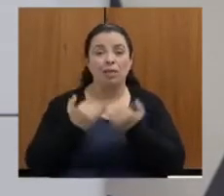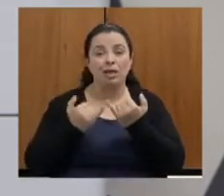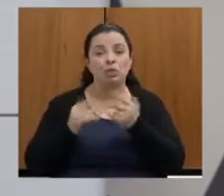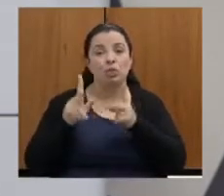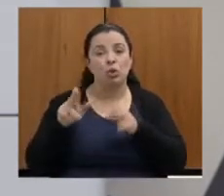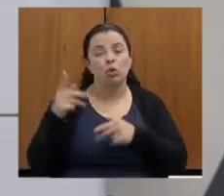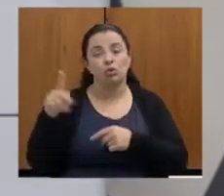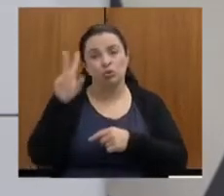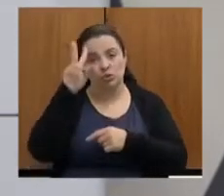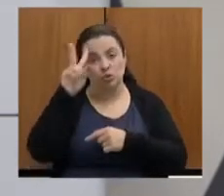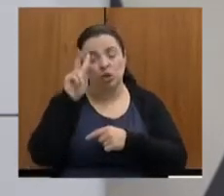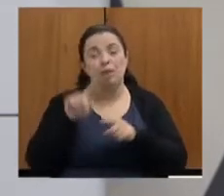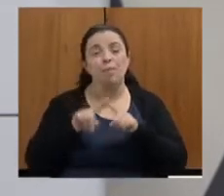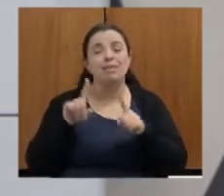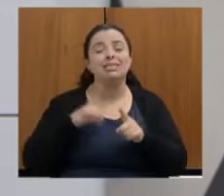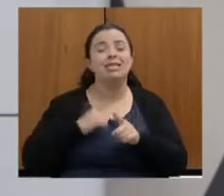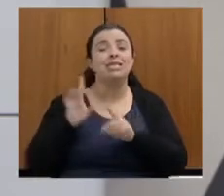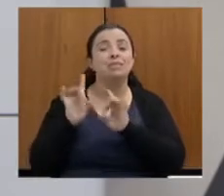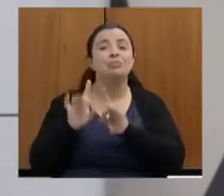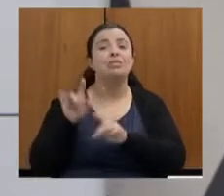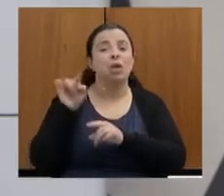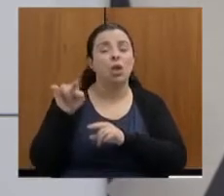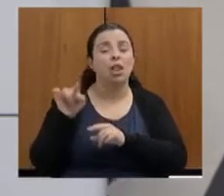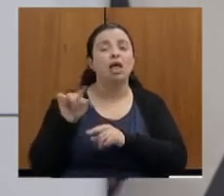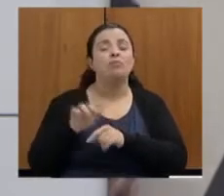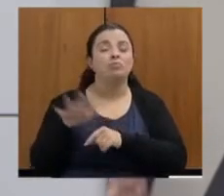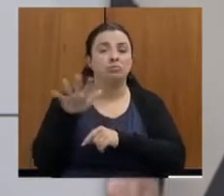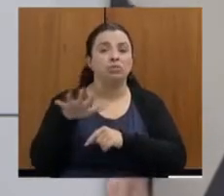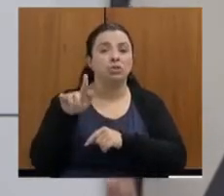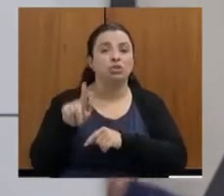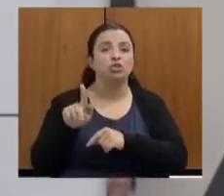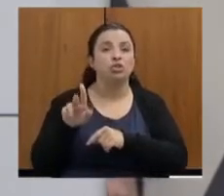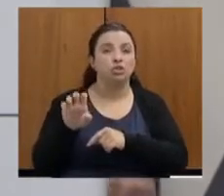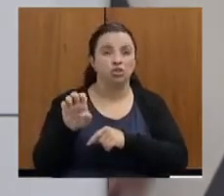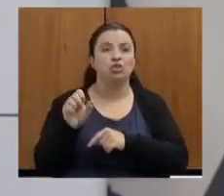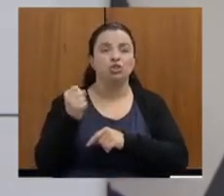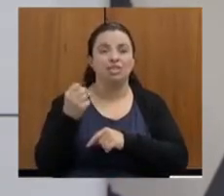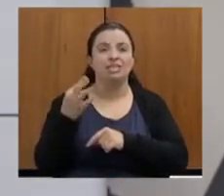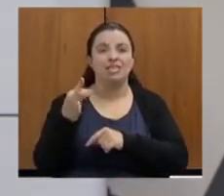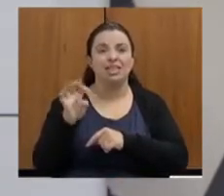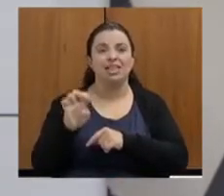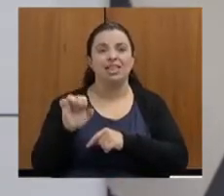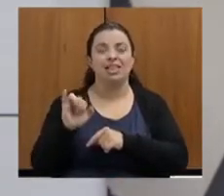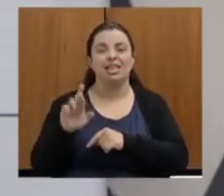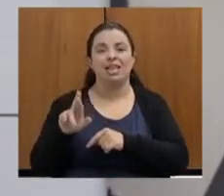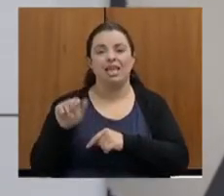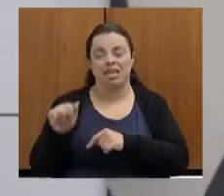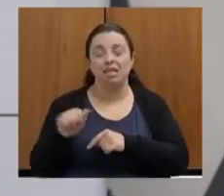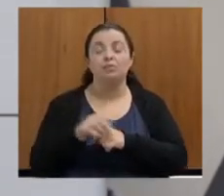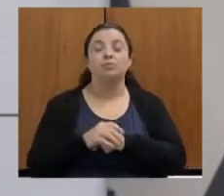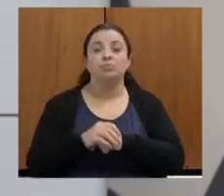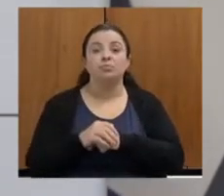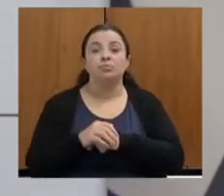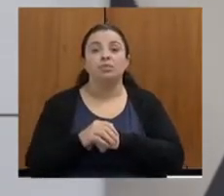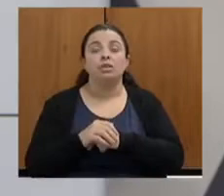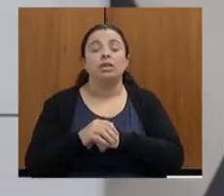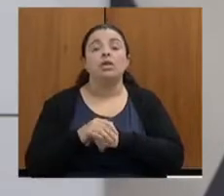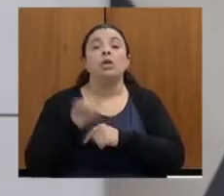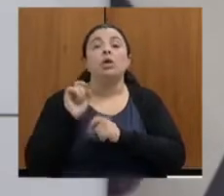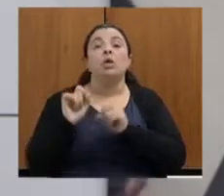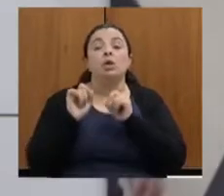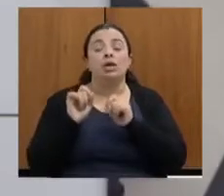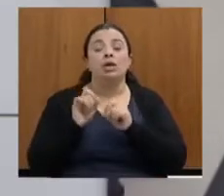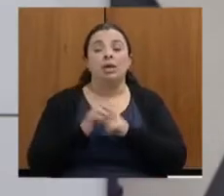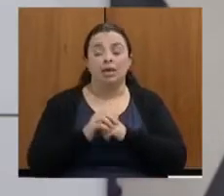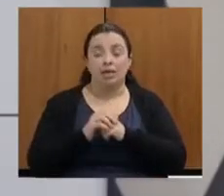particularidade de se ter que eu acho que a gente tem que trazer e fazer uma denúncia não é muito profunda com relação a isso que é o